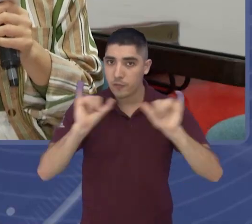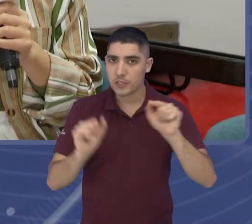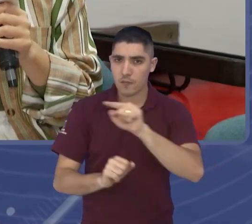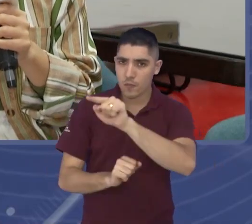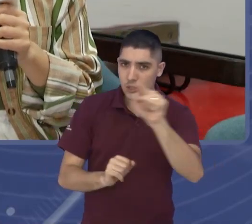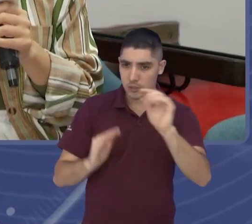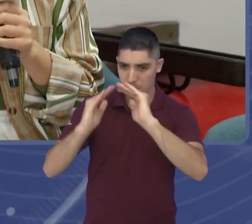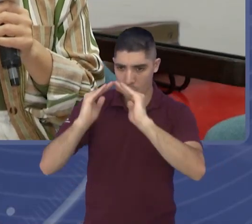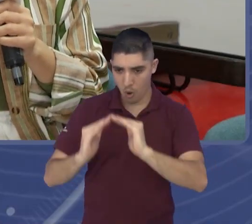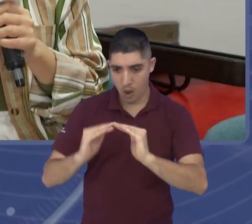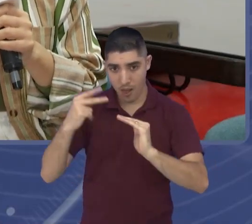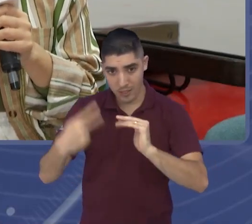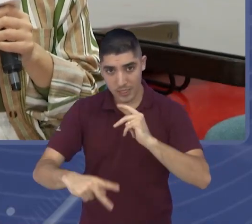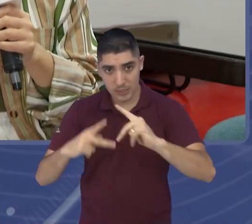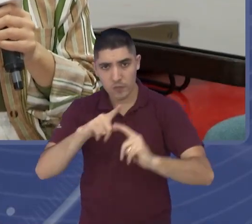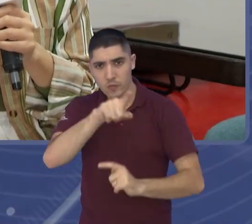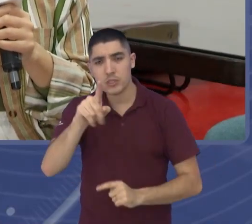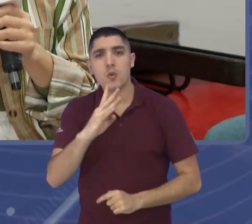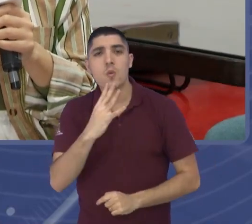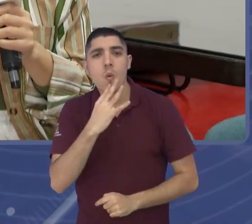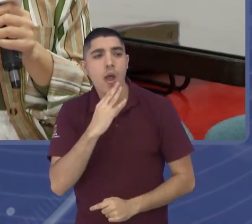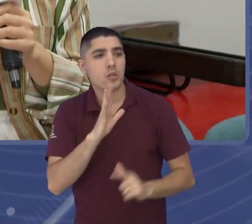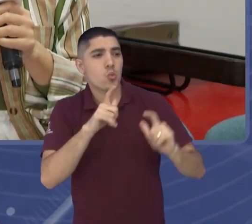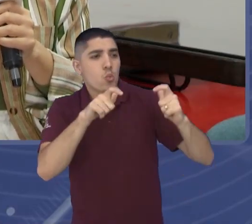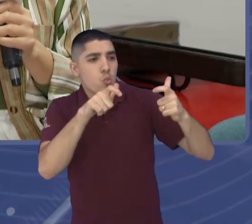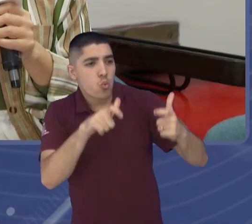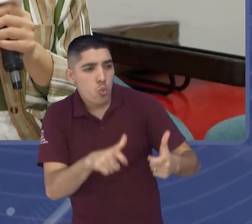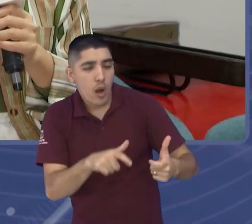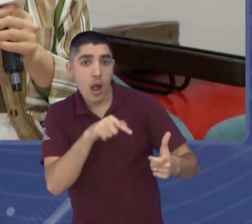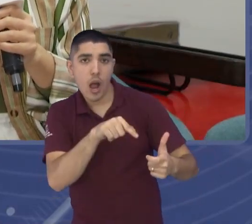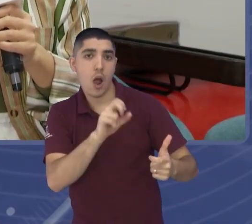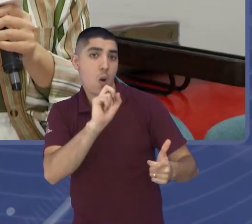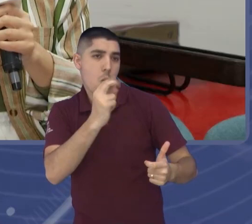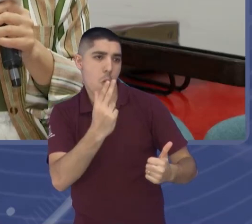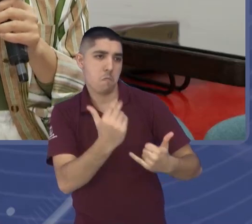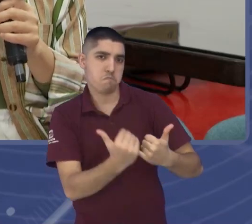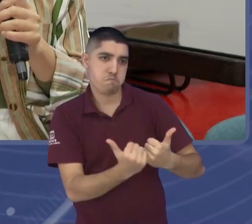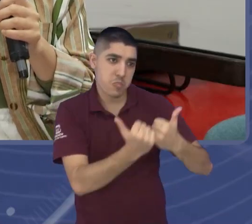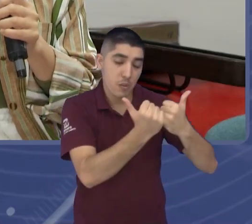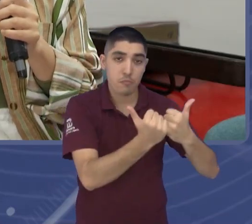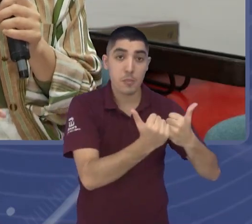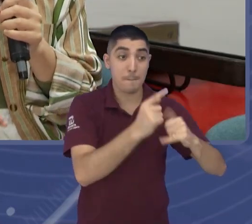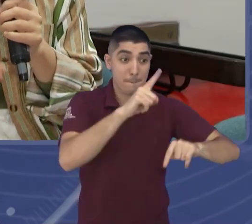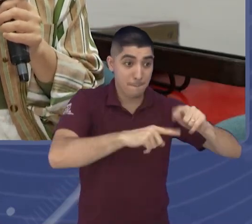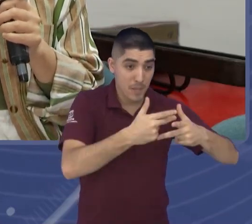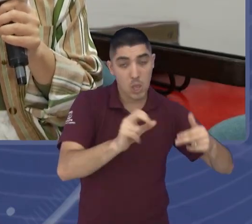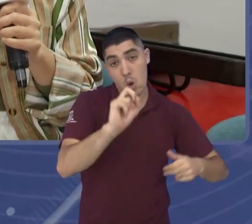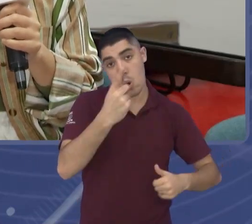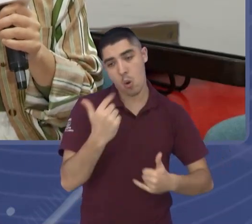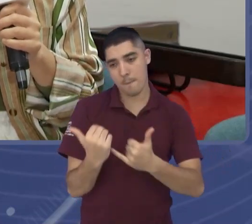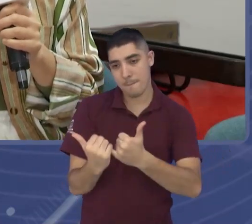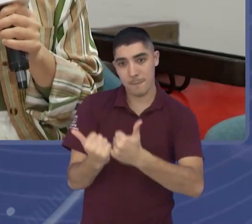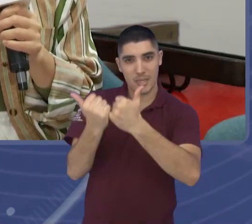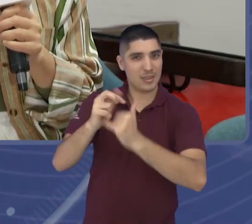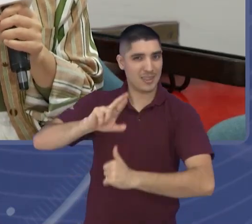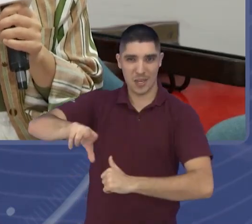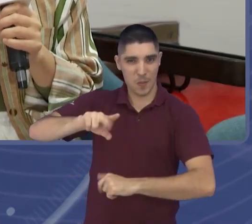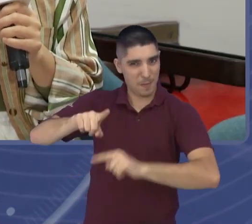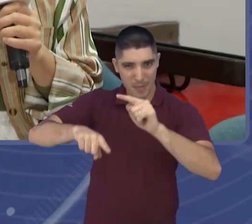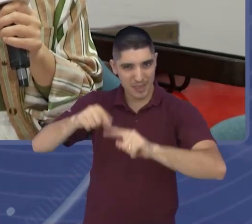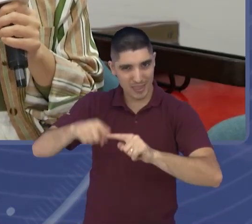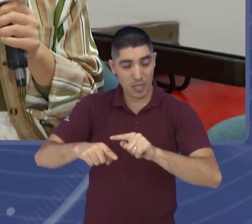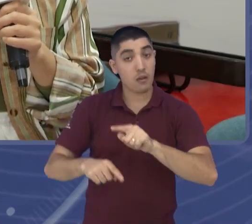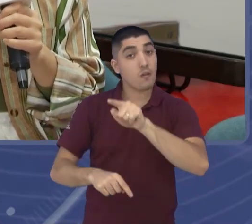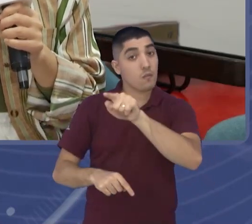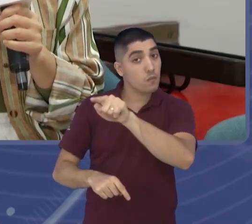que conhece algum lugar ou até mesmo algum bem imaterial, né, por exemplo, como a gente citou, a Banda de Santana, se você conhece